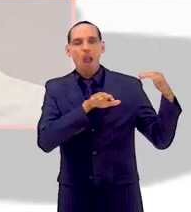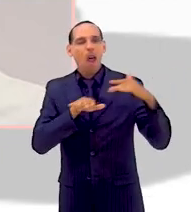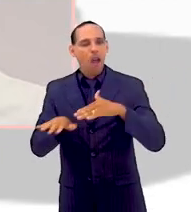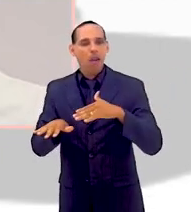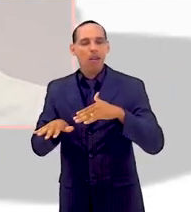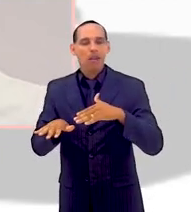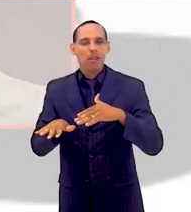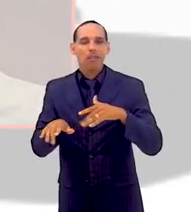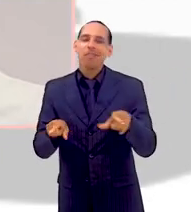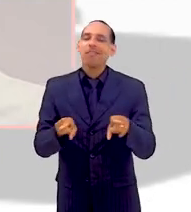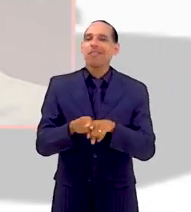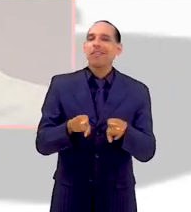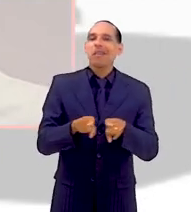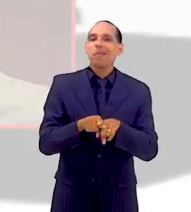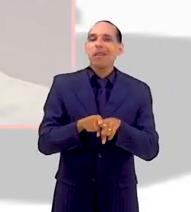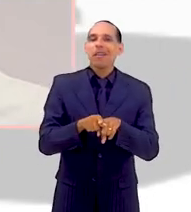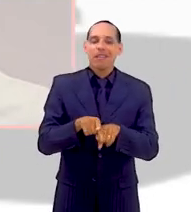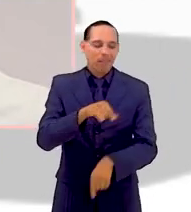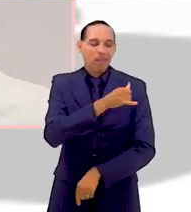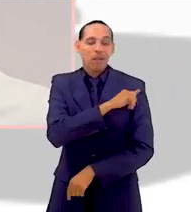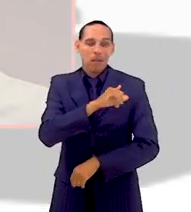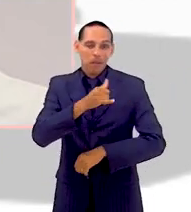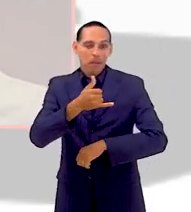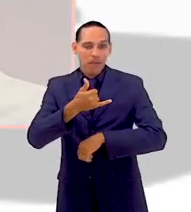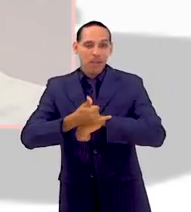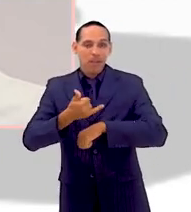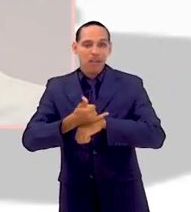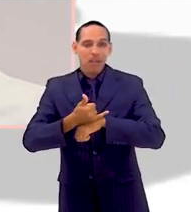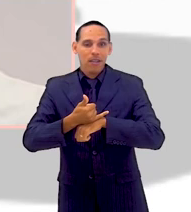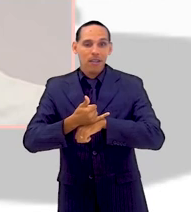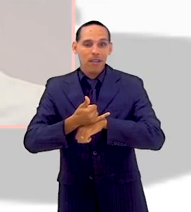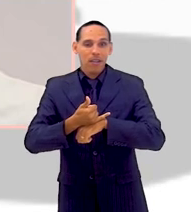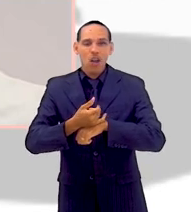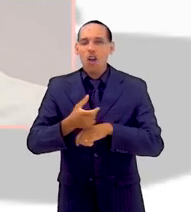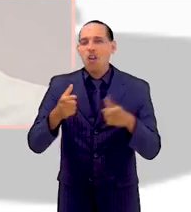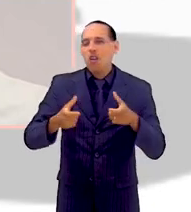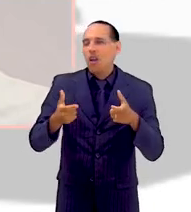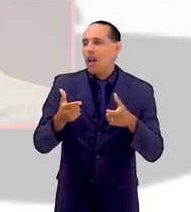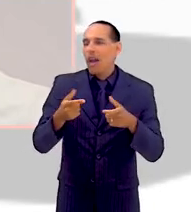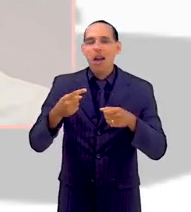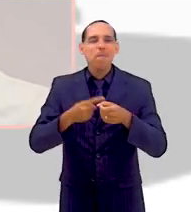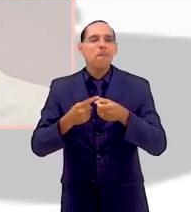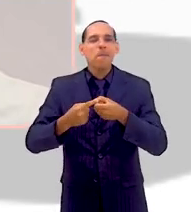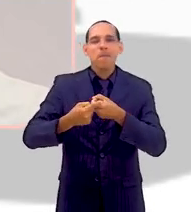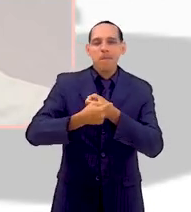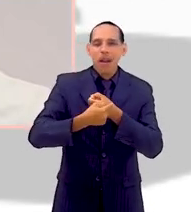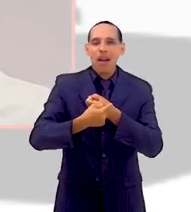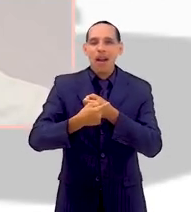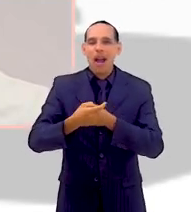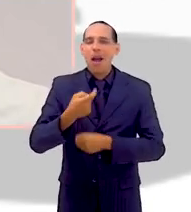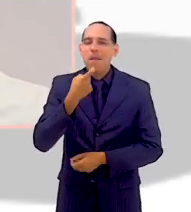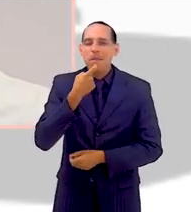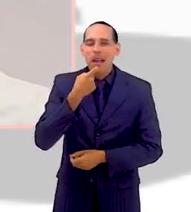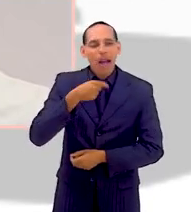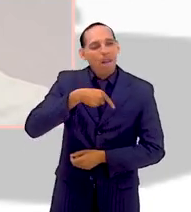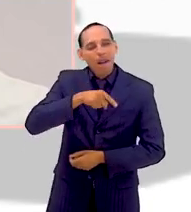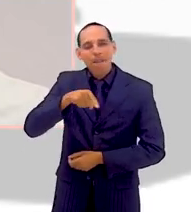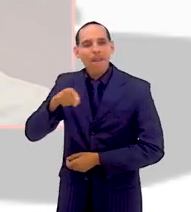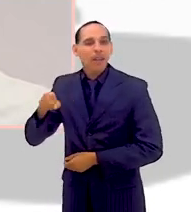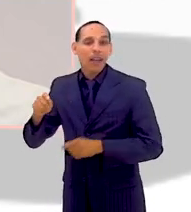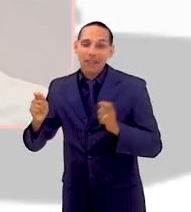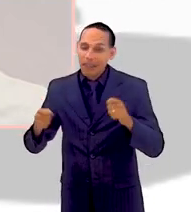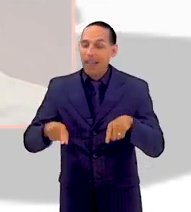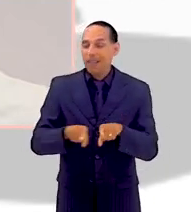distância entre a capital e seus destinos, propiciou que muita gente também visitasse o interior, gerando um tráfego e uma